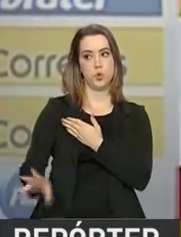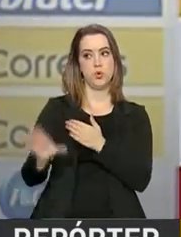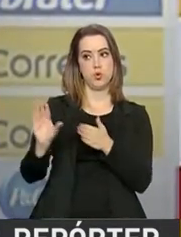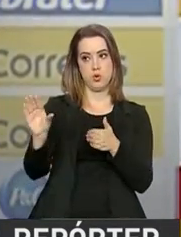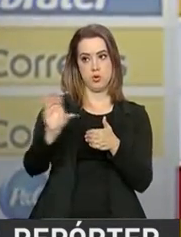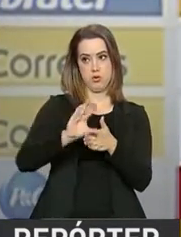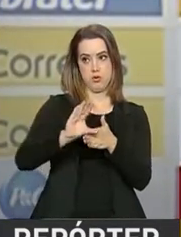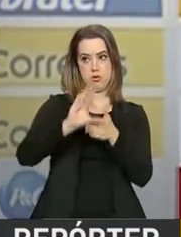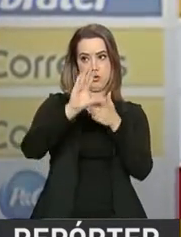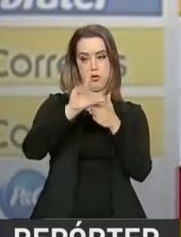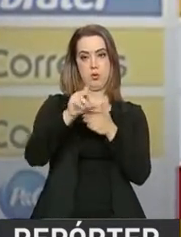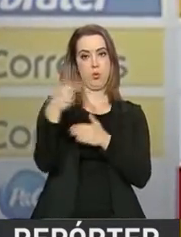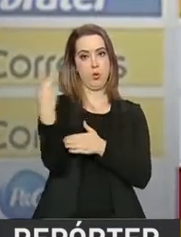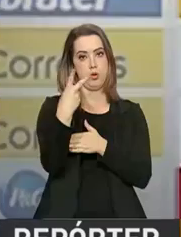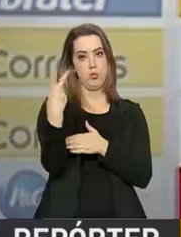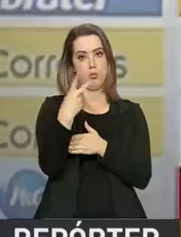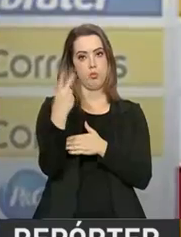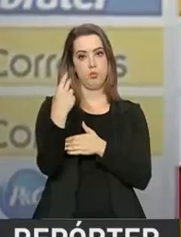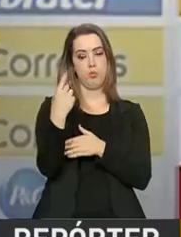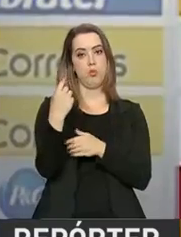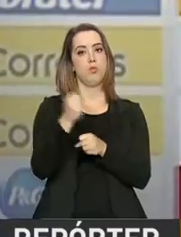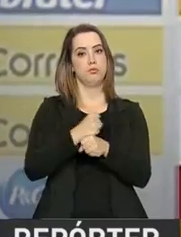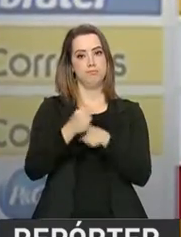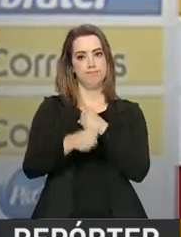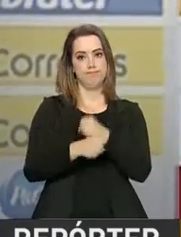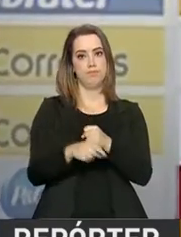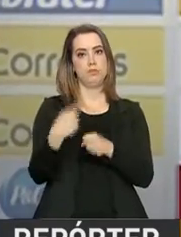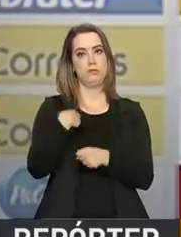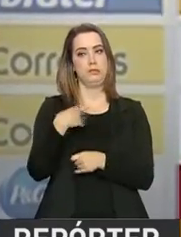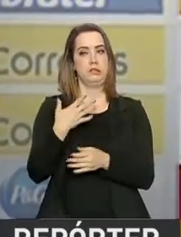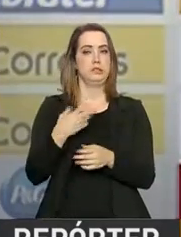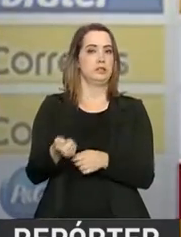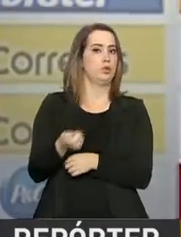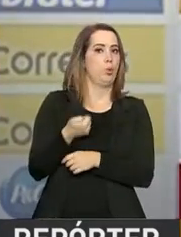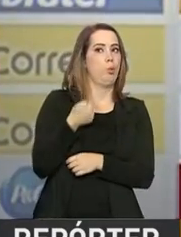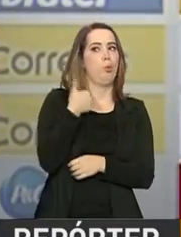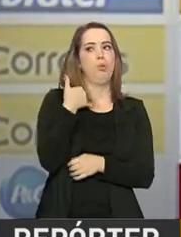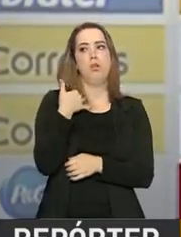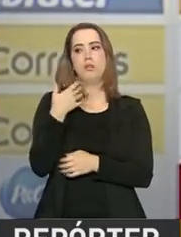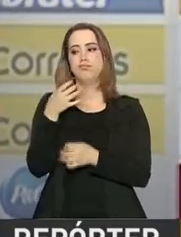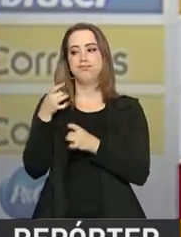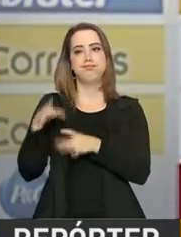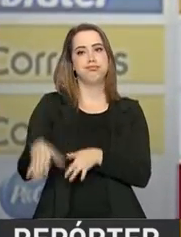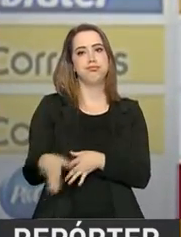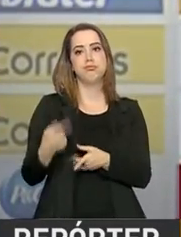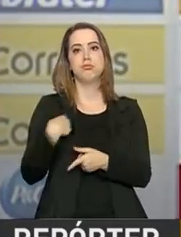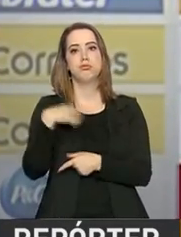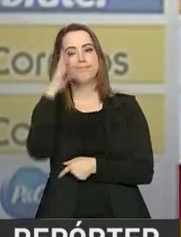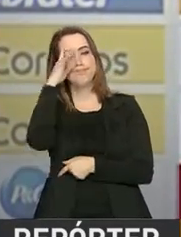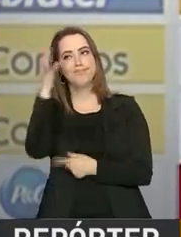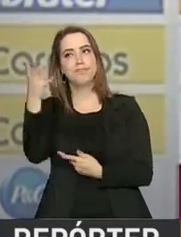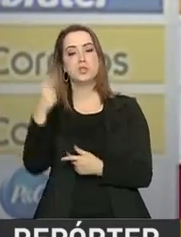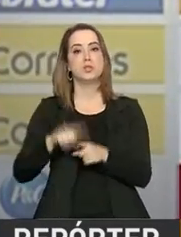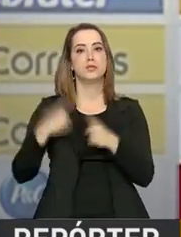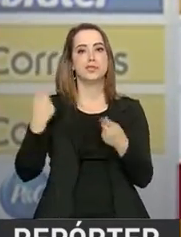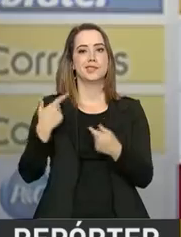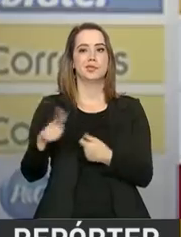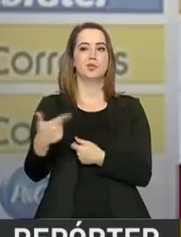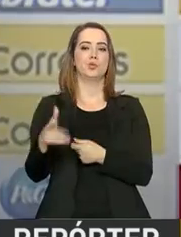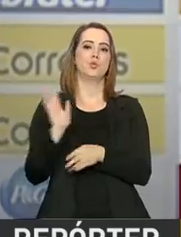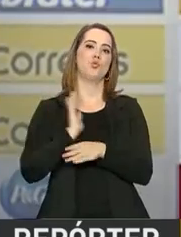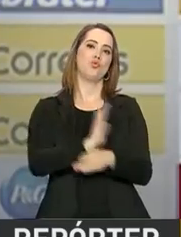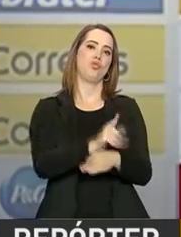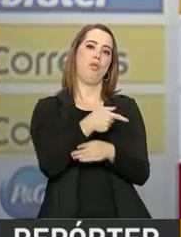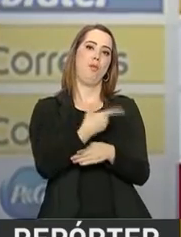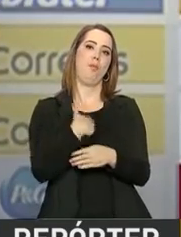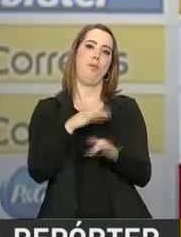anos e tava quase desistindo de continuar seguindo pelo meu sonh estava sem apoio nenhum né e tinha que ajudar a família